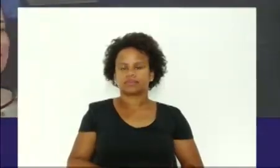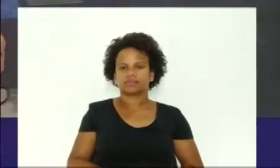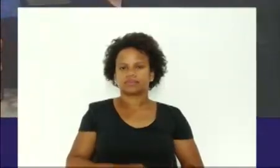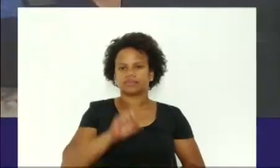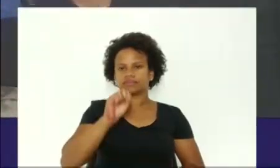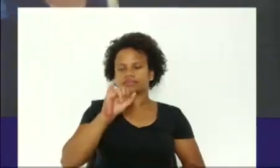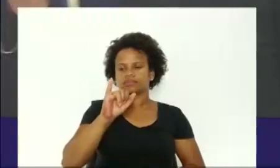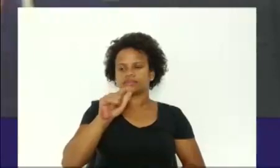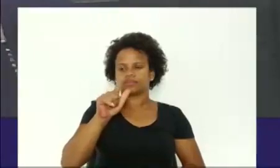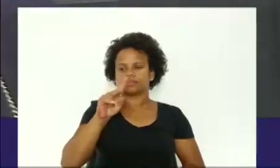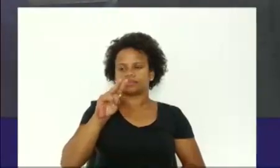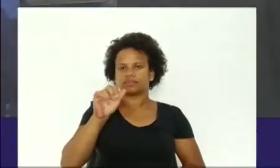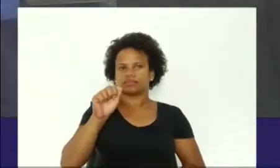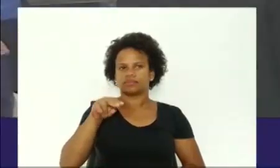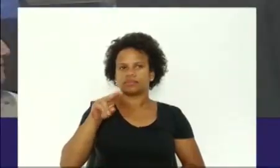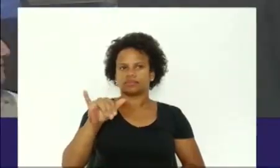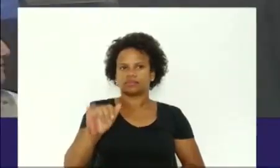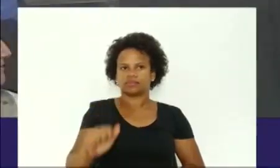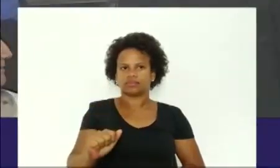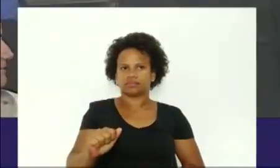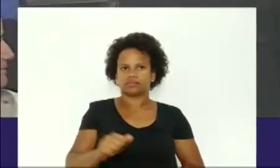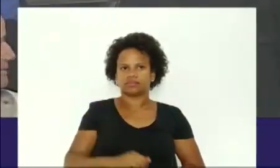Silvânia Machado Giandoni